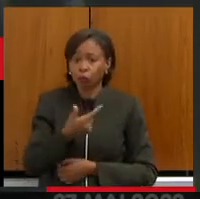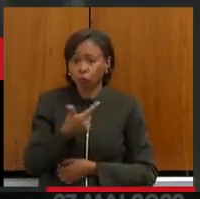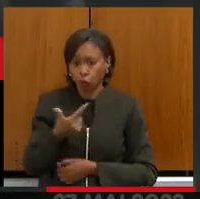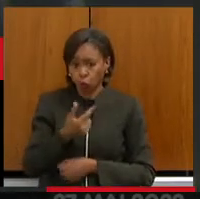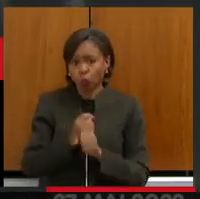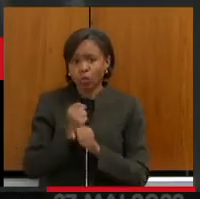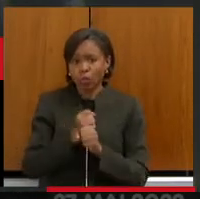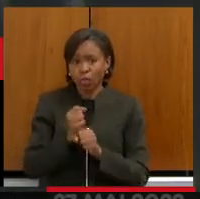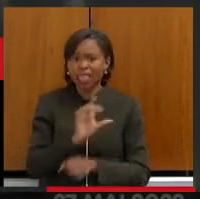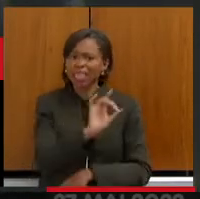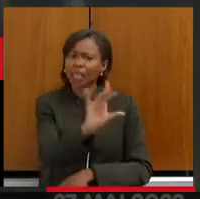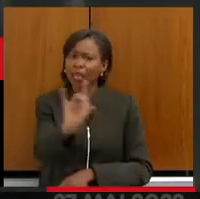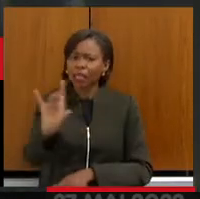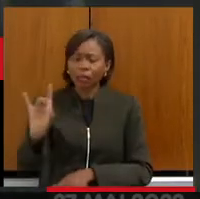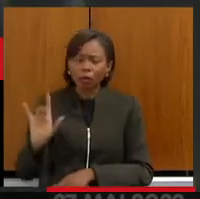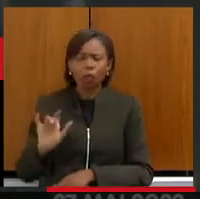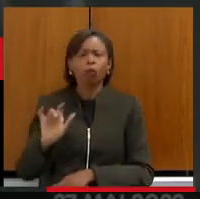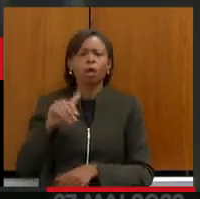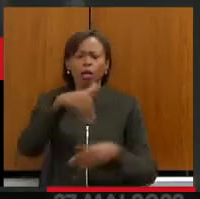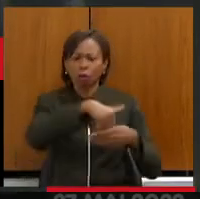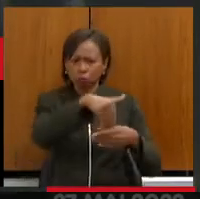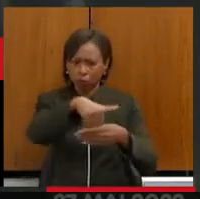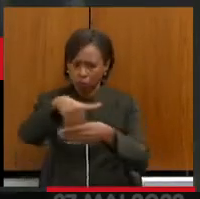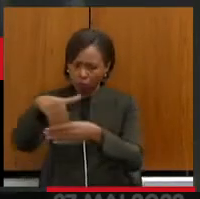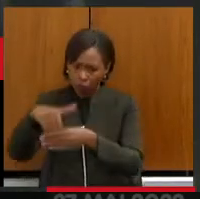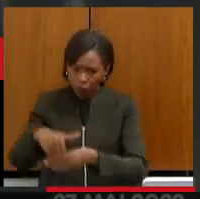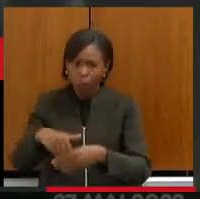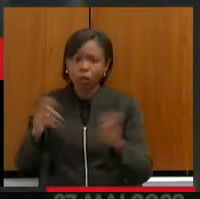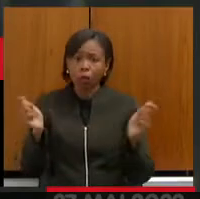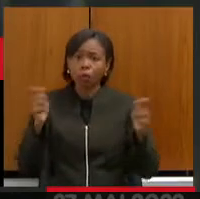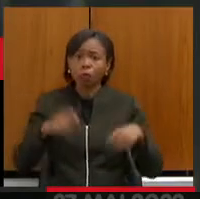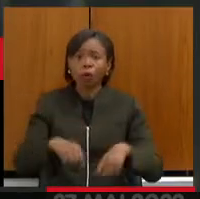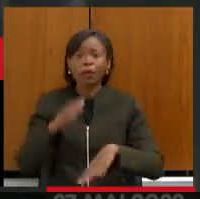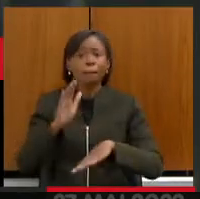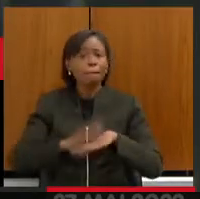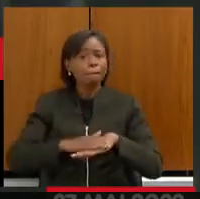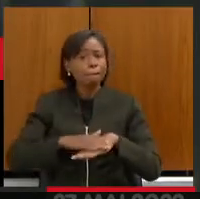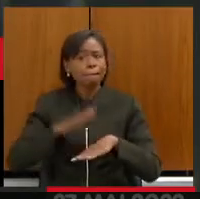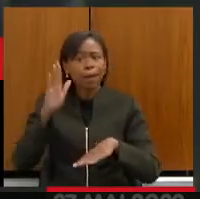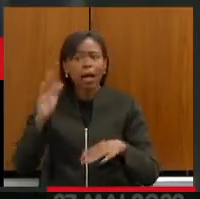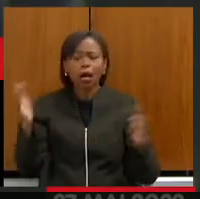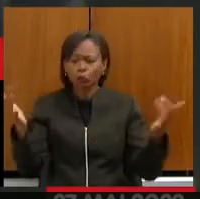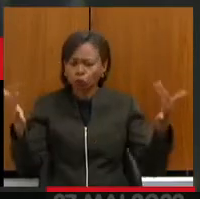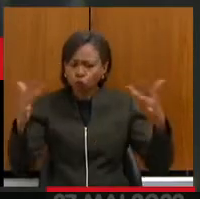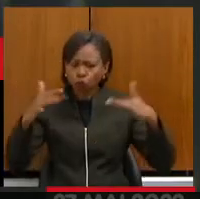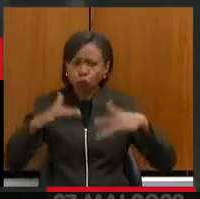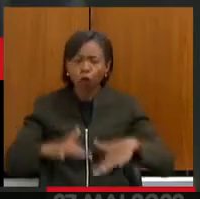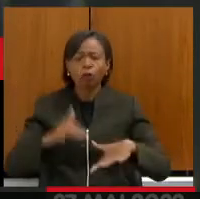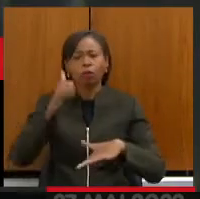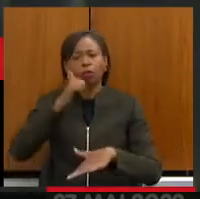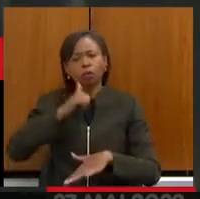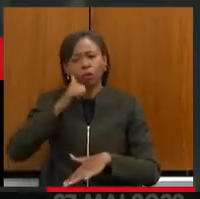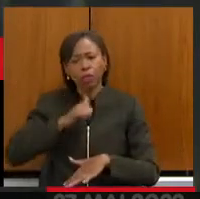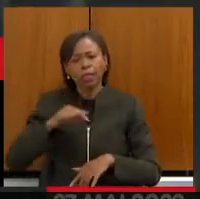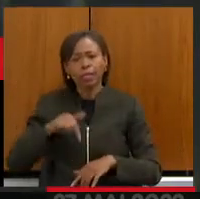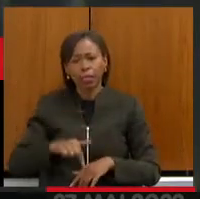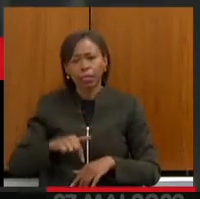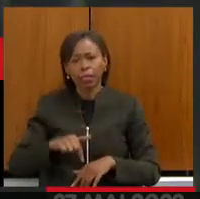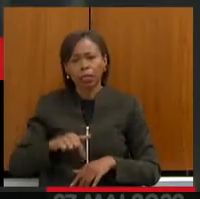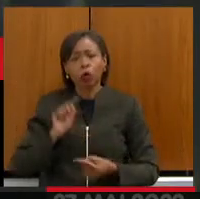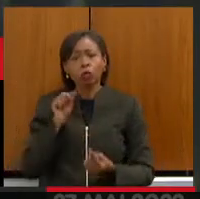Cada uma com a sua candidatura de trazermos mais mulheres para esta casa para que nos